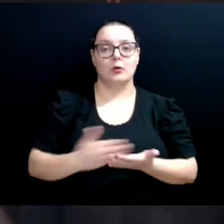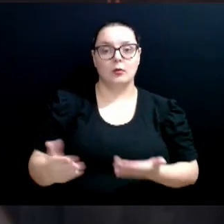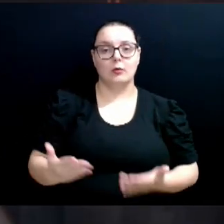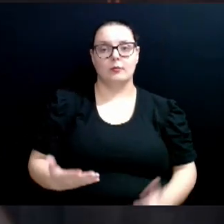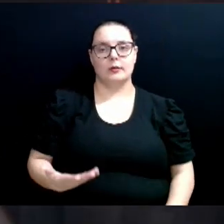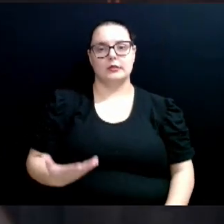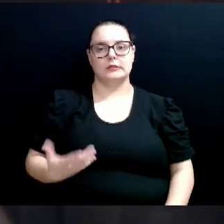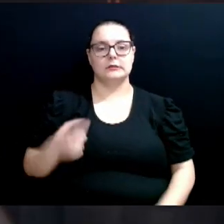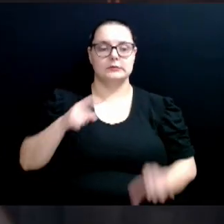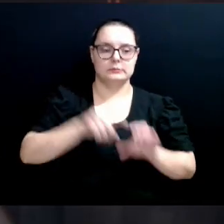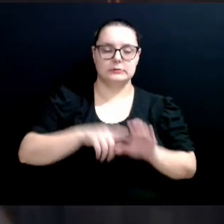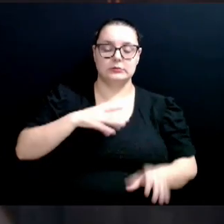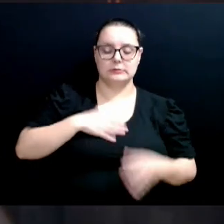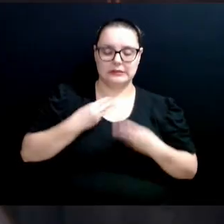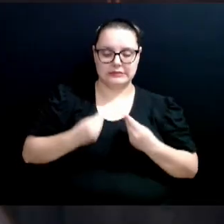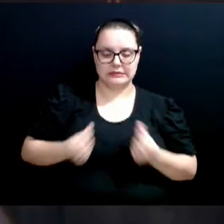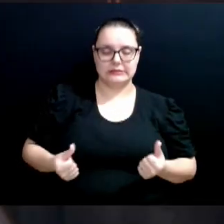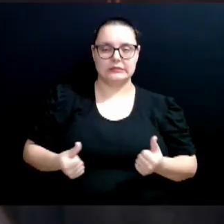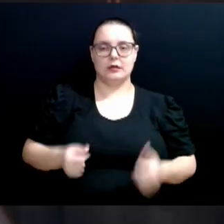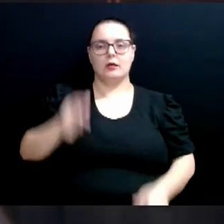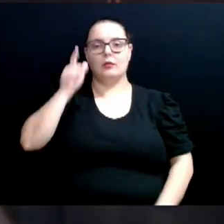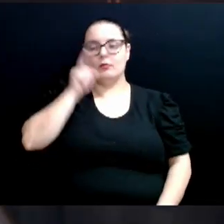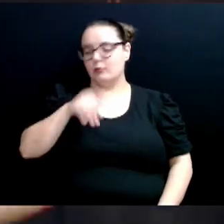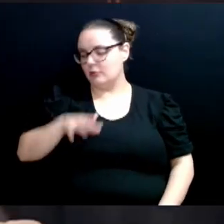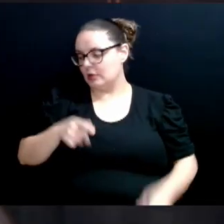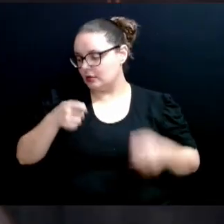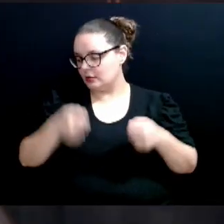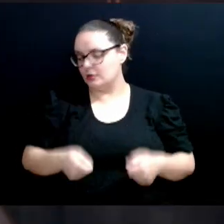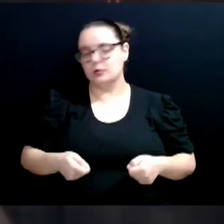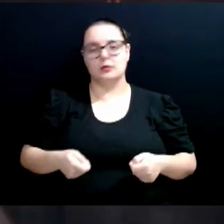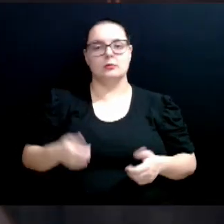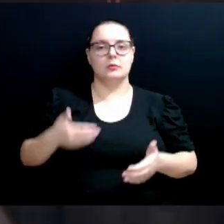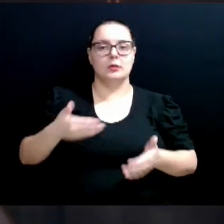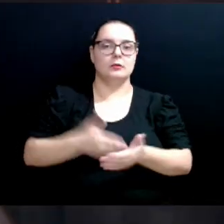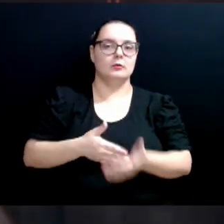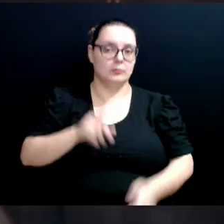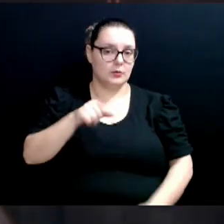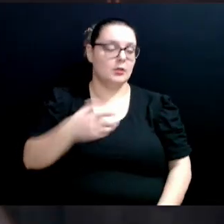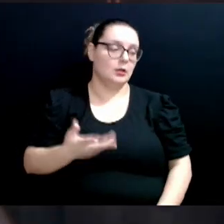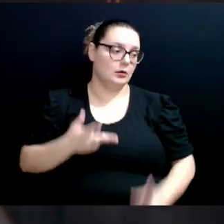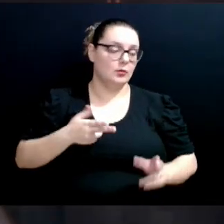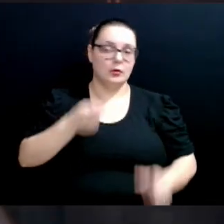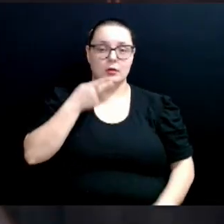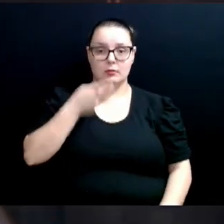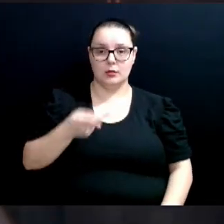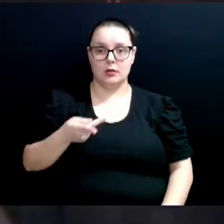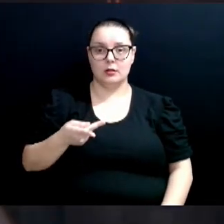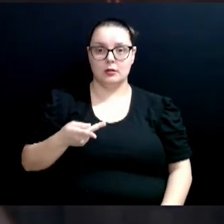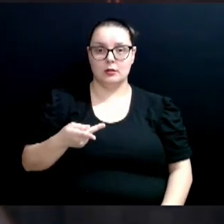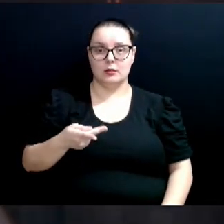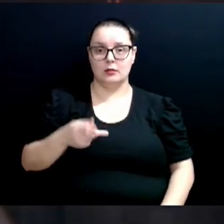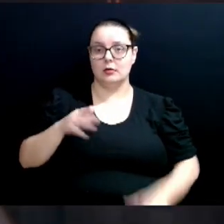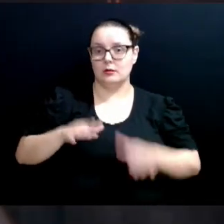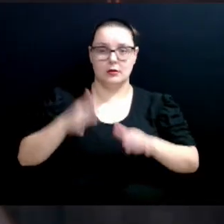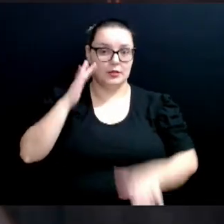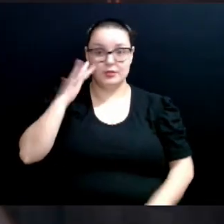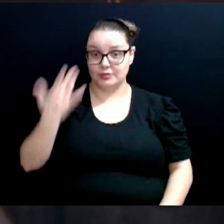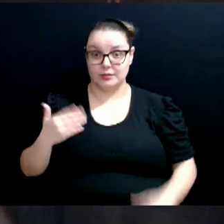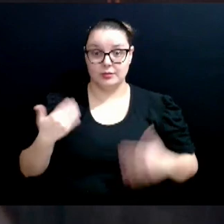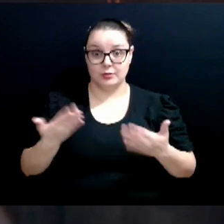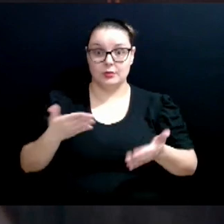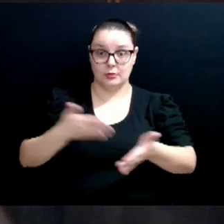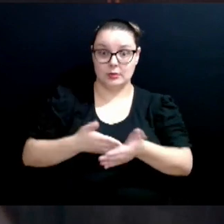gente consegue também com mais firmeza e colocando os limites, porque é isso, como você disse, né? Como a gente muitas vezes não sabe qual é o nosso limite, a gente fica um